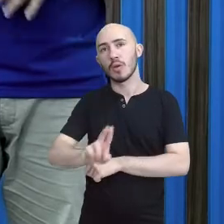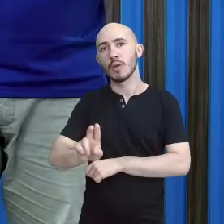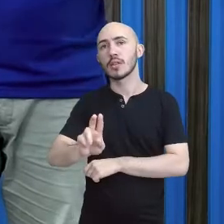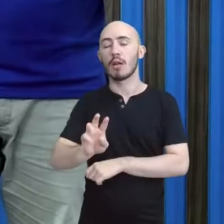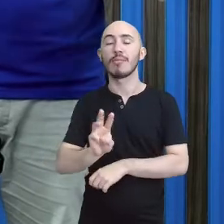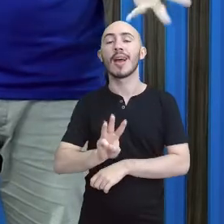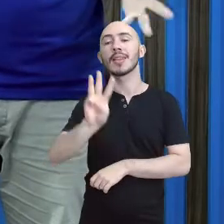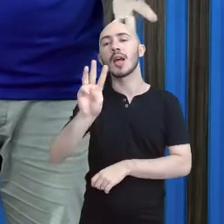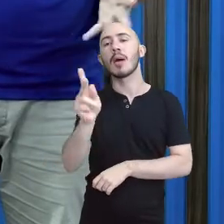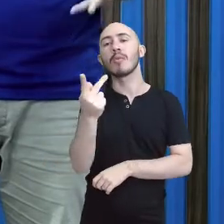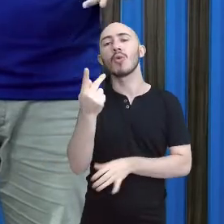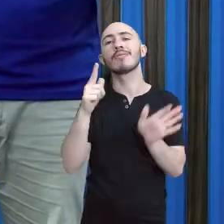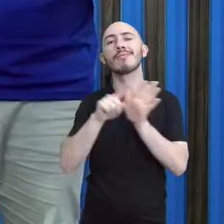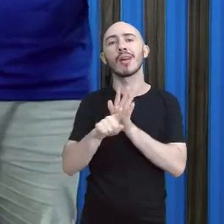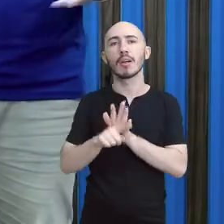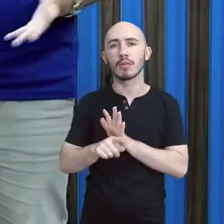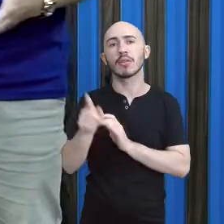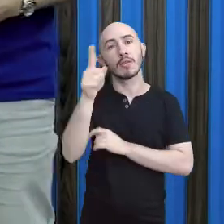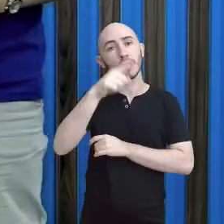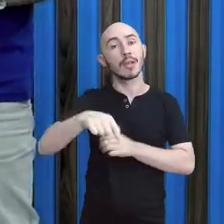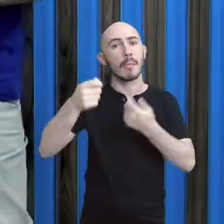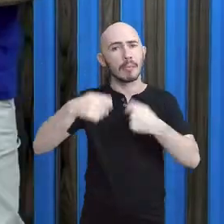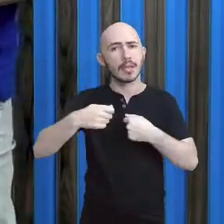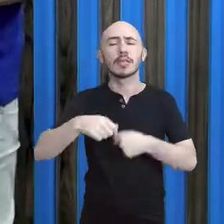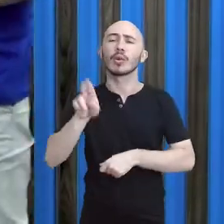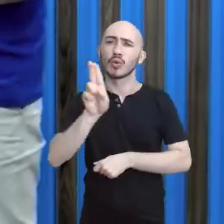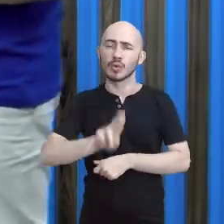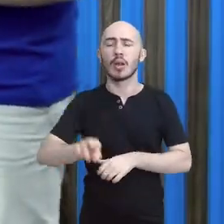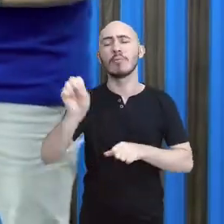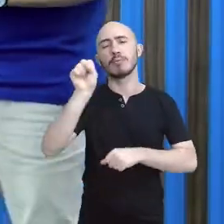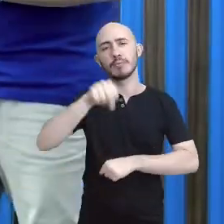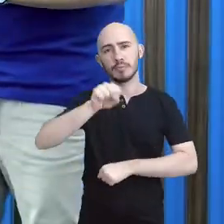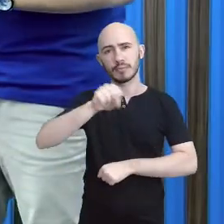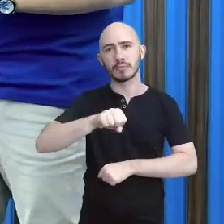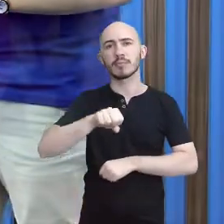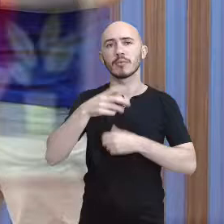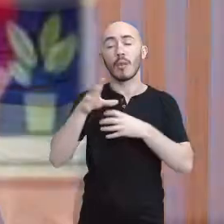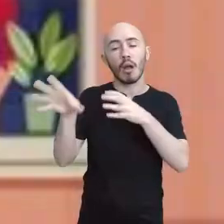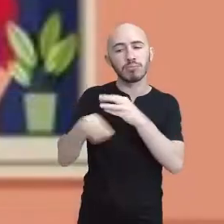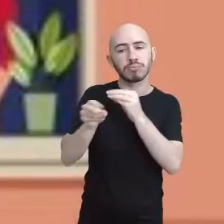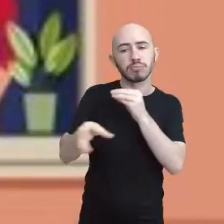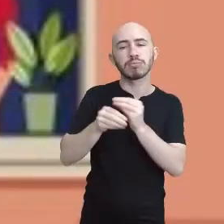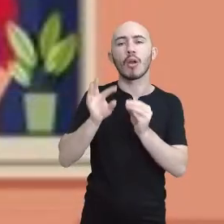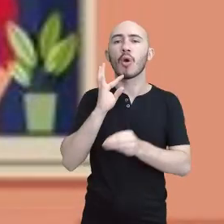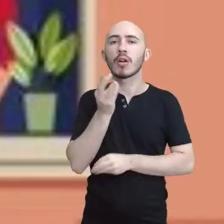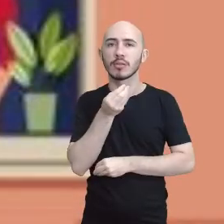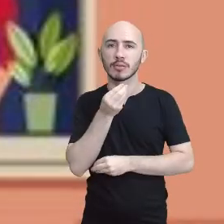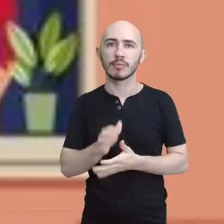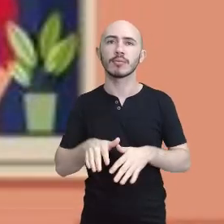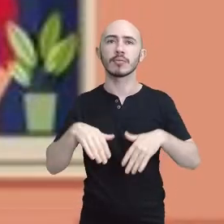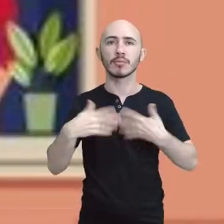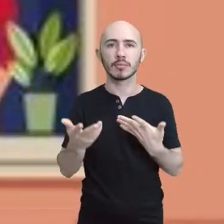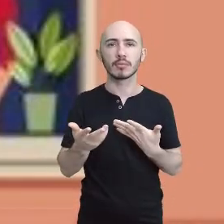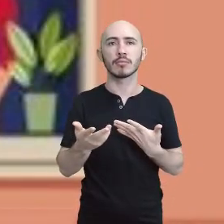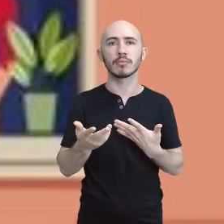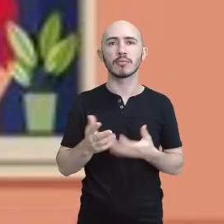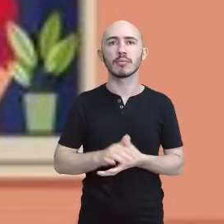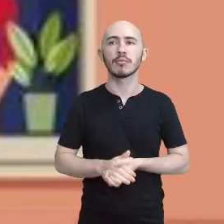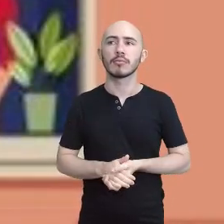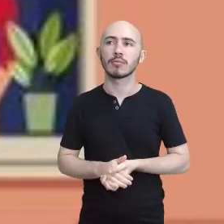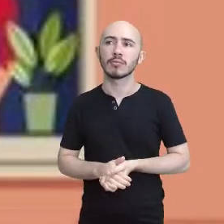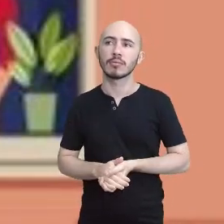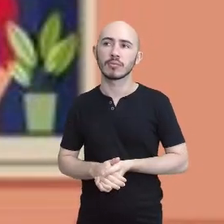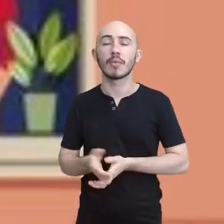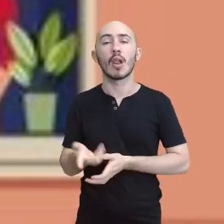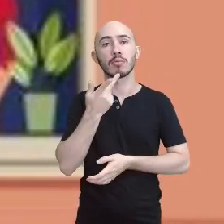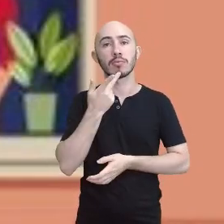questions, é claro que você pode usar, é claro que você deve usar, para somar o seu conhecimento. Então, ó, alguém está praticando yoga, alguém está